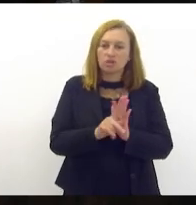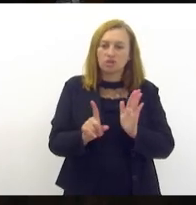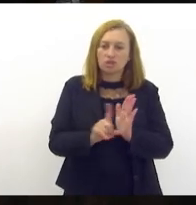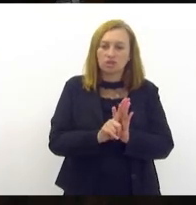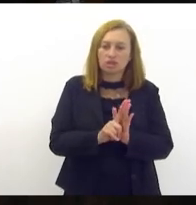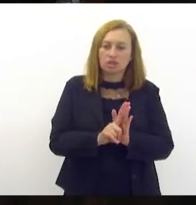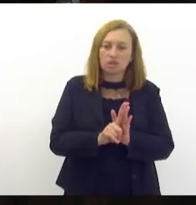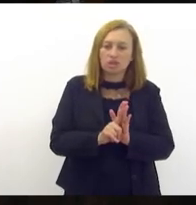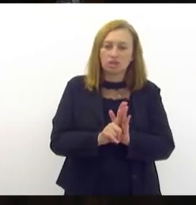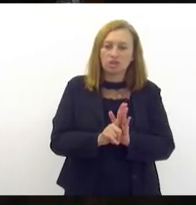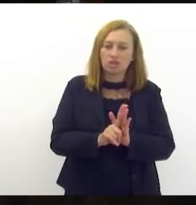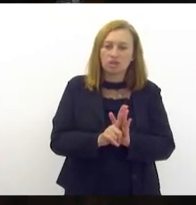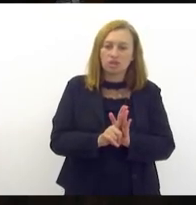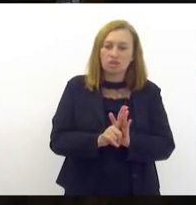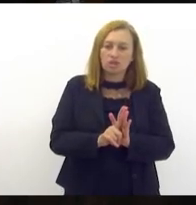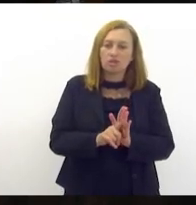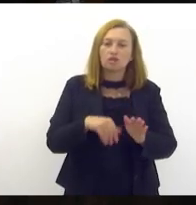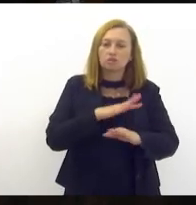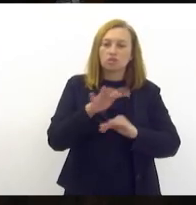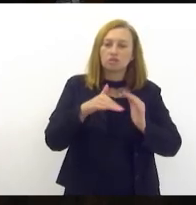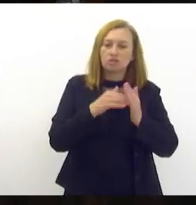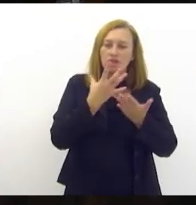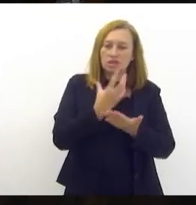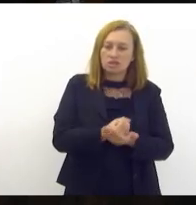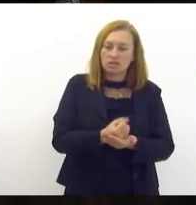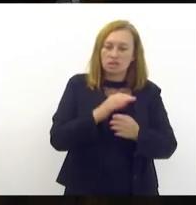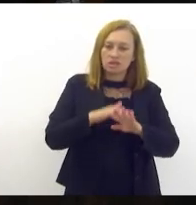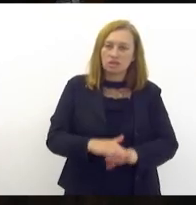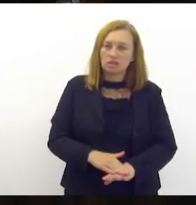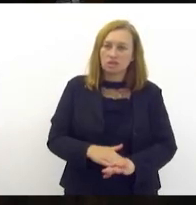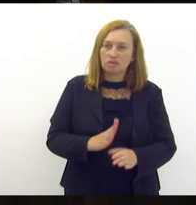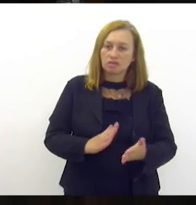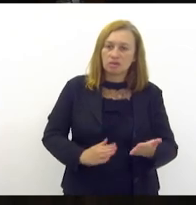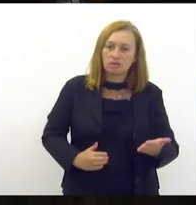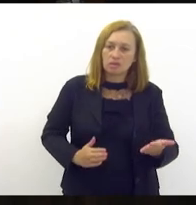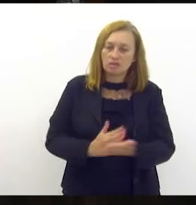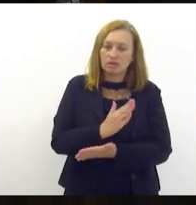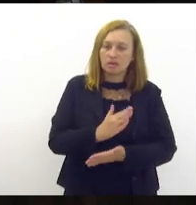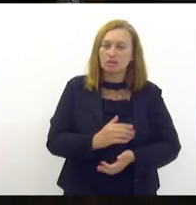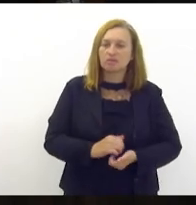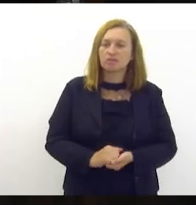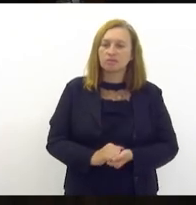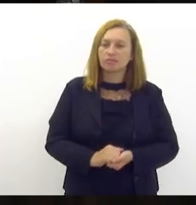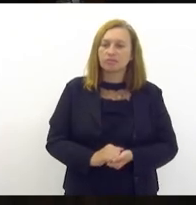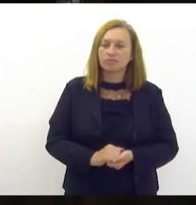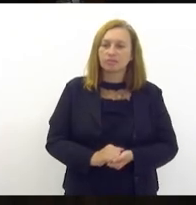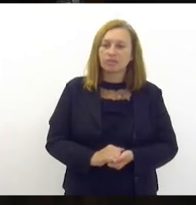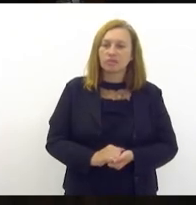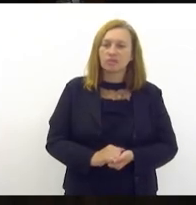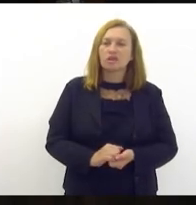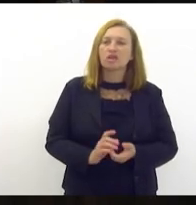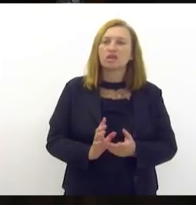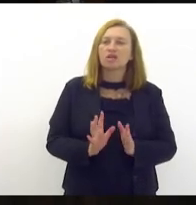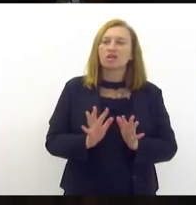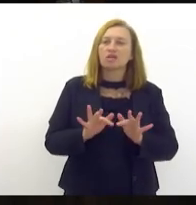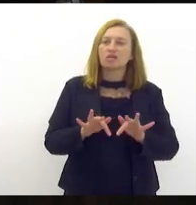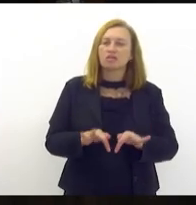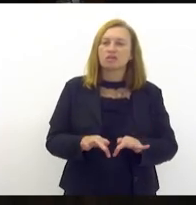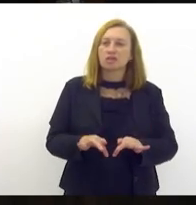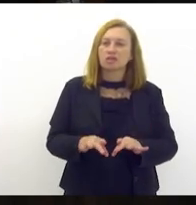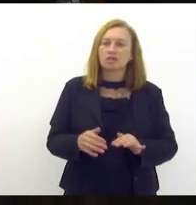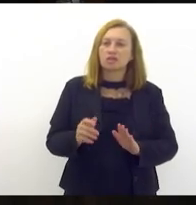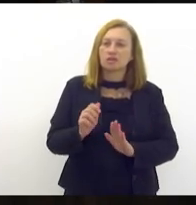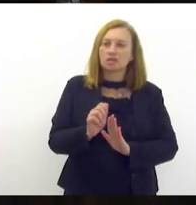lei complementar, surge que aprovo, permaneça como estão, aprovado. Em forma final,